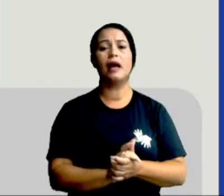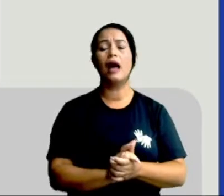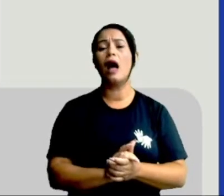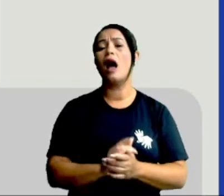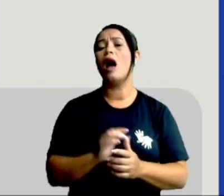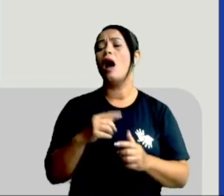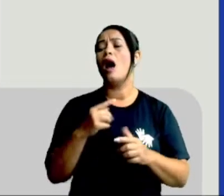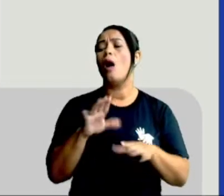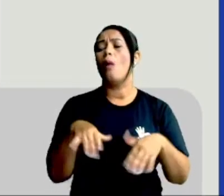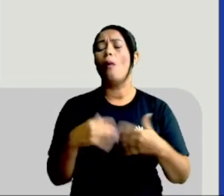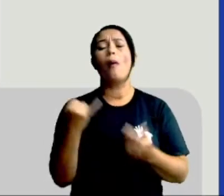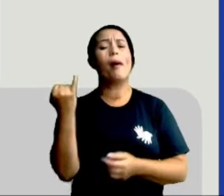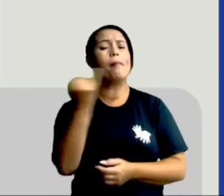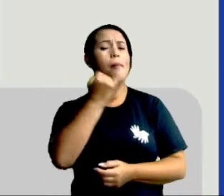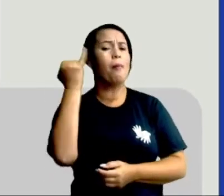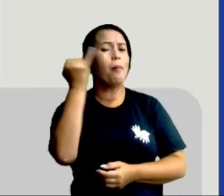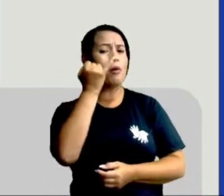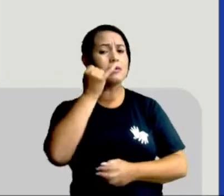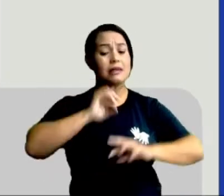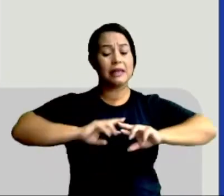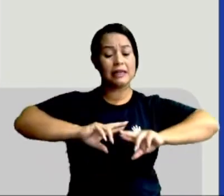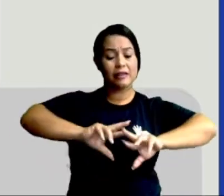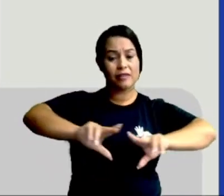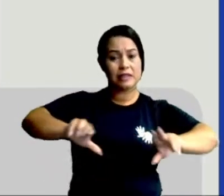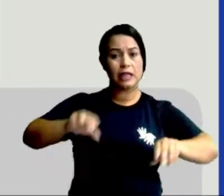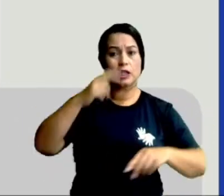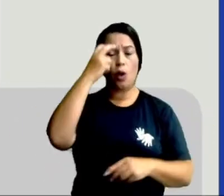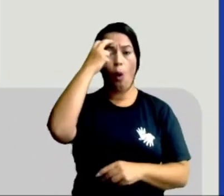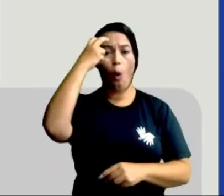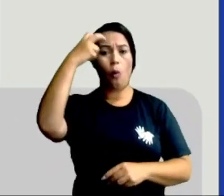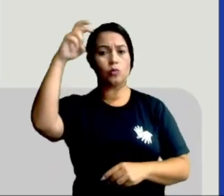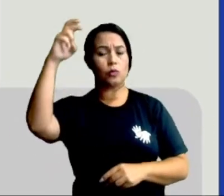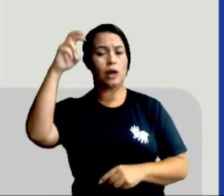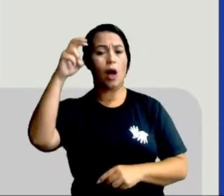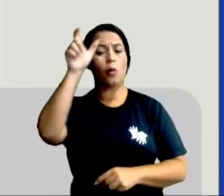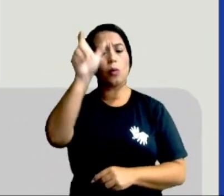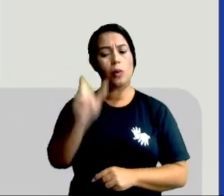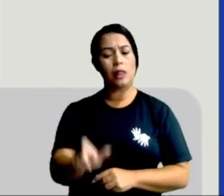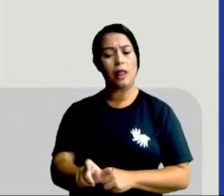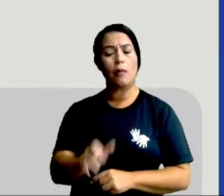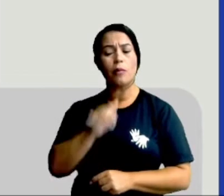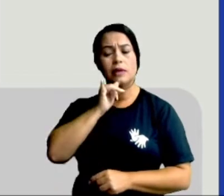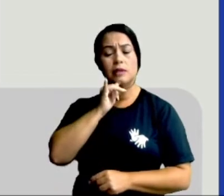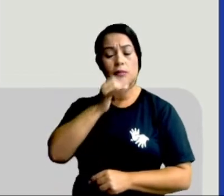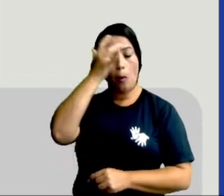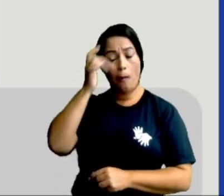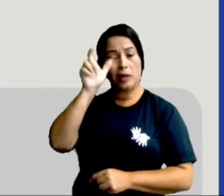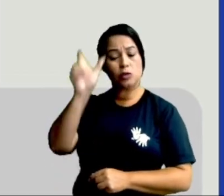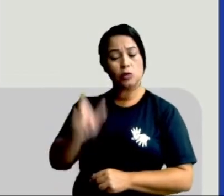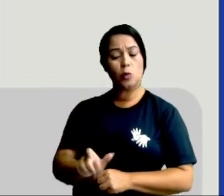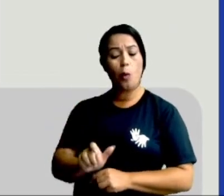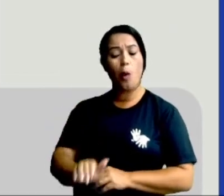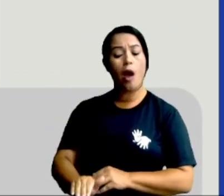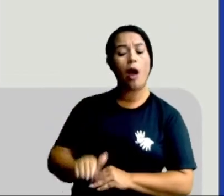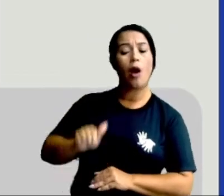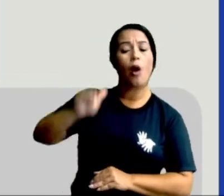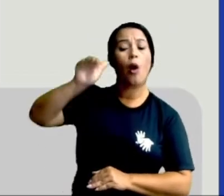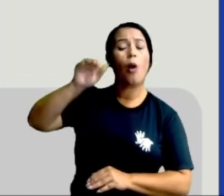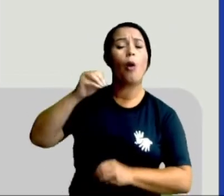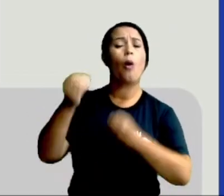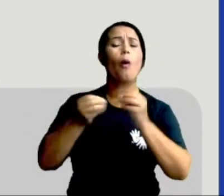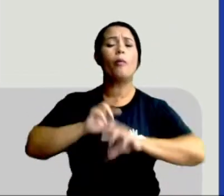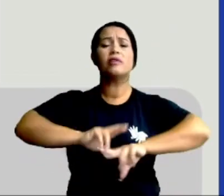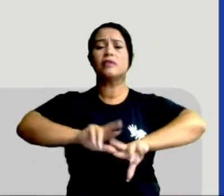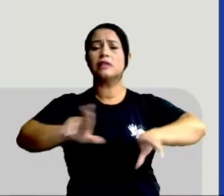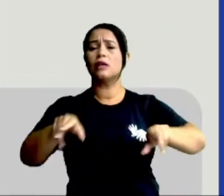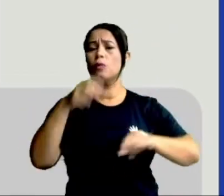é a importância da diversidade cultural na formação de um indivíduo, né? Na nossa formação, qual é a importância dessa